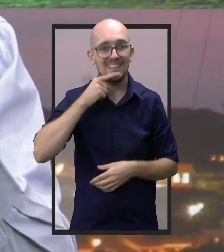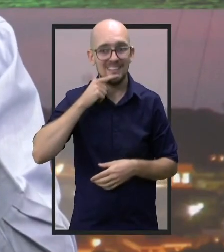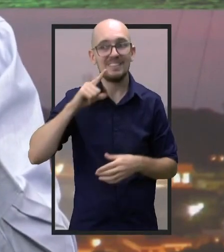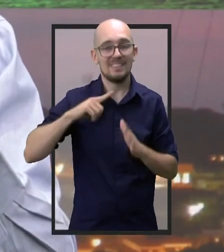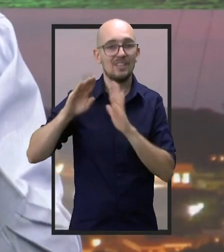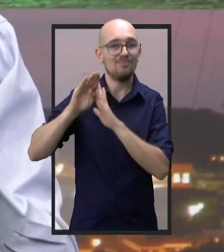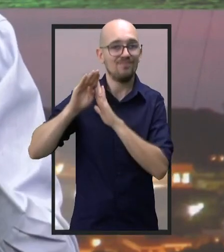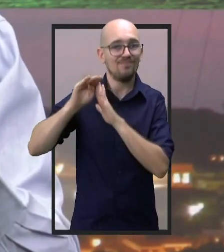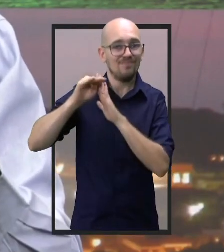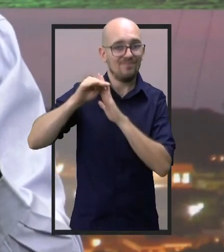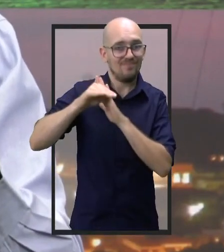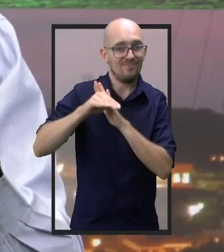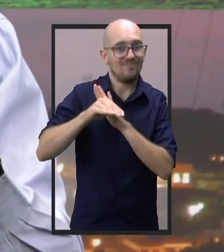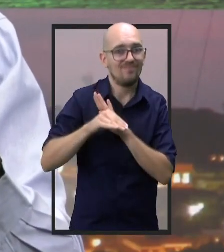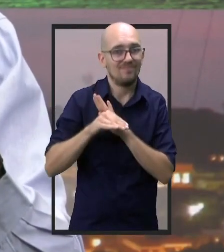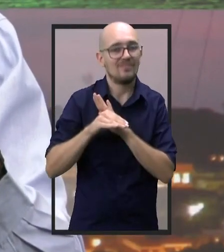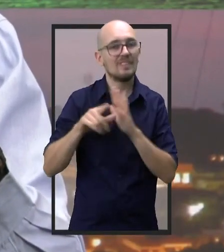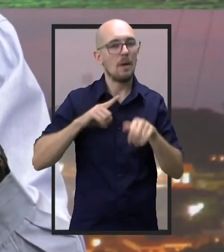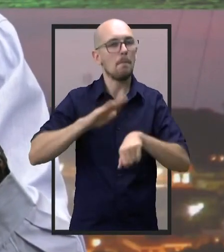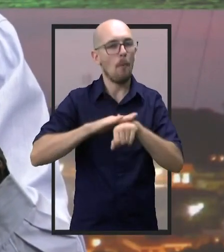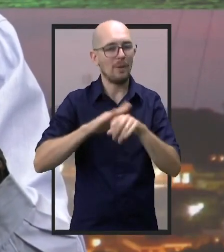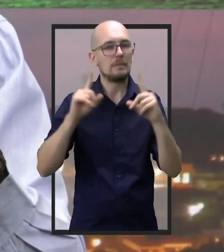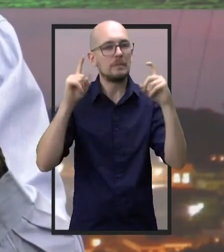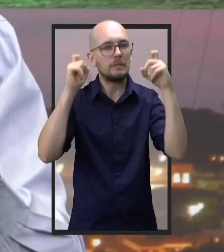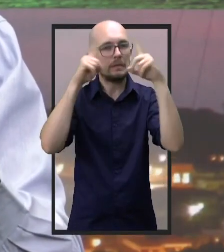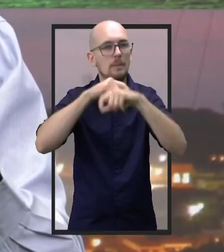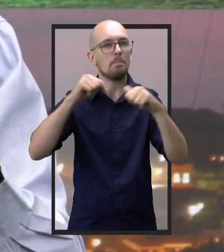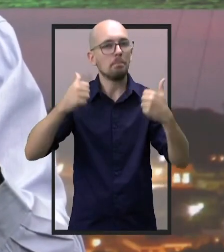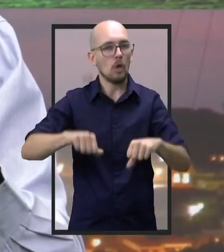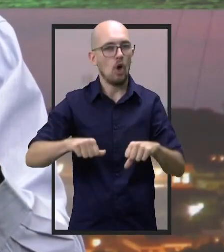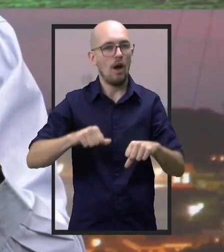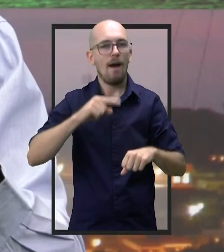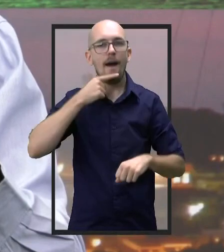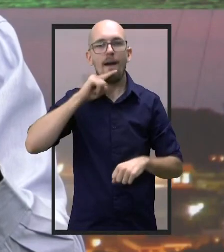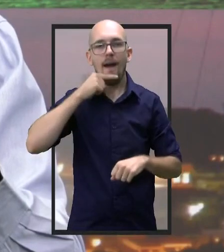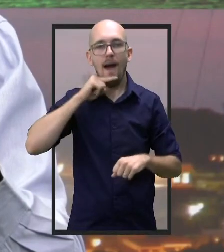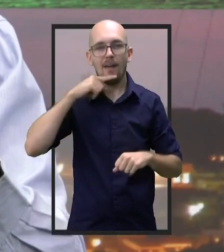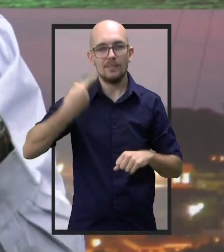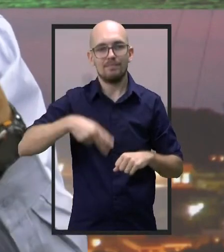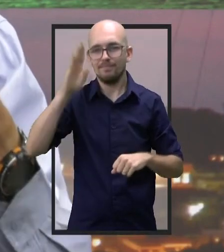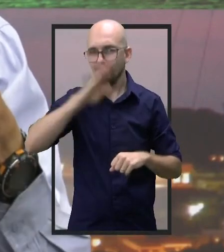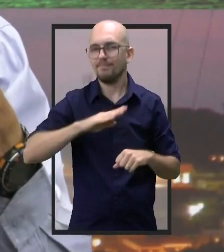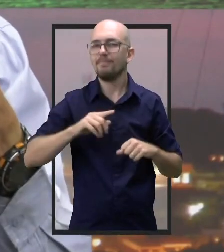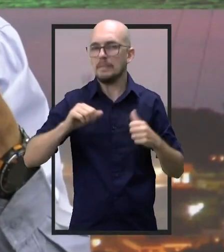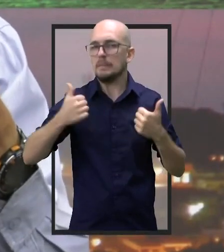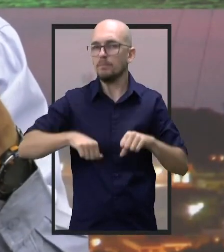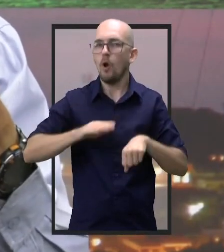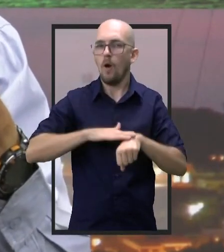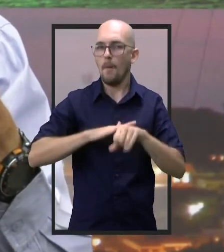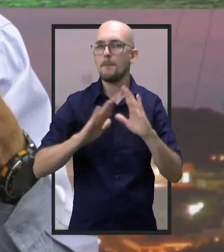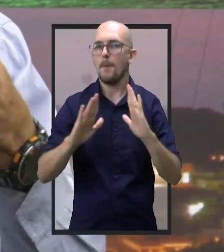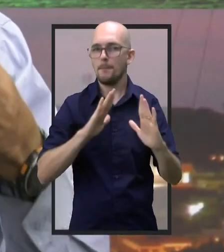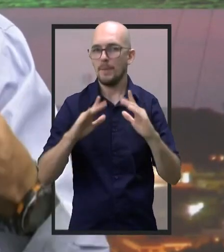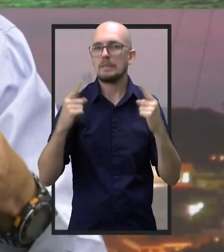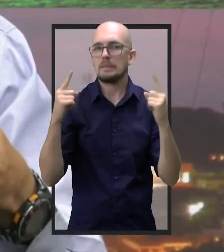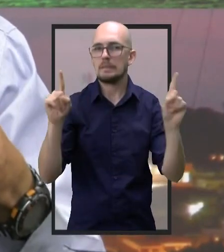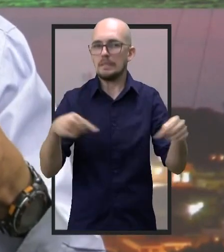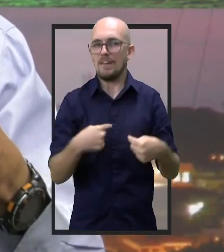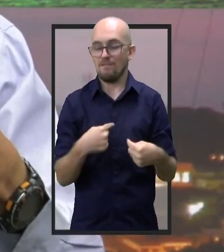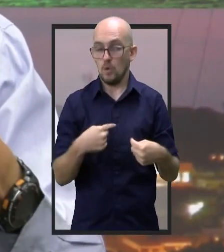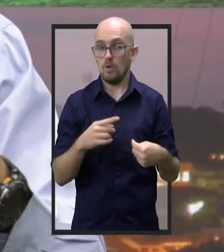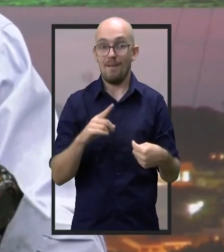hoje um dos piores momentos da canavicultura. E esse desafio não está